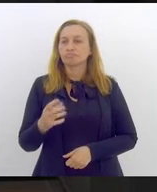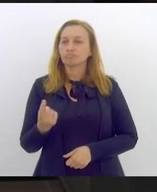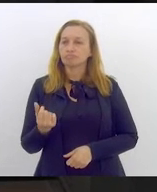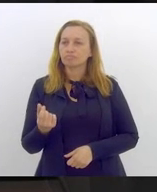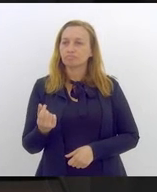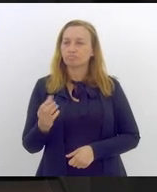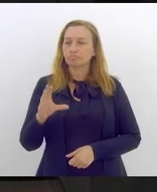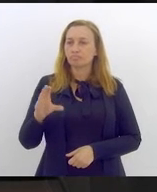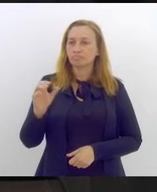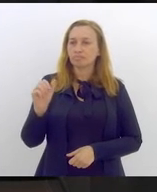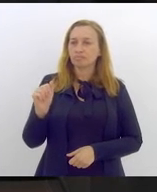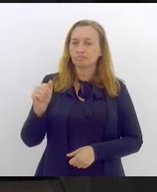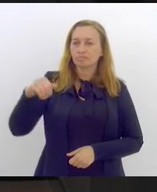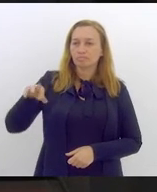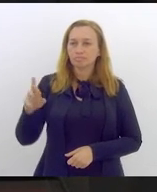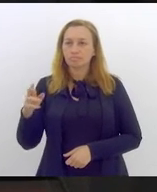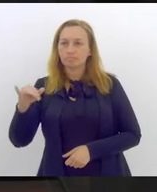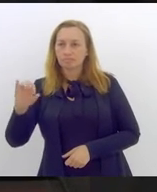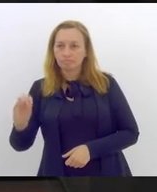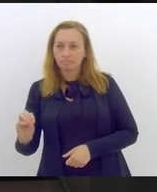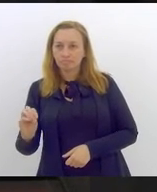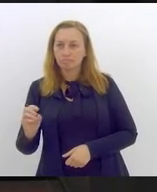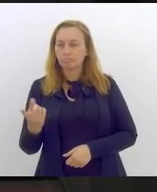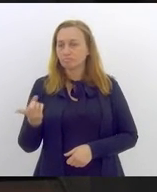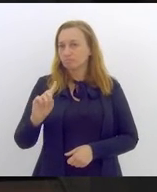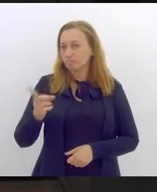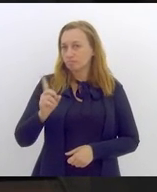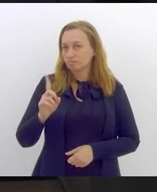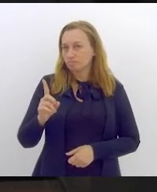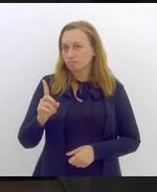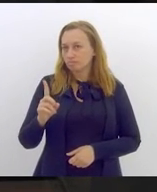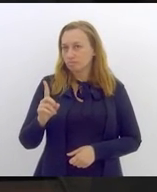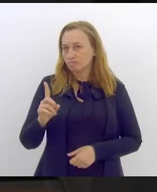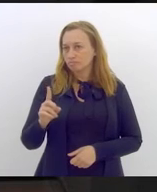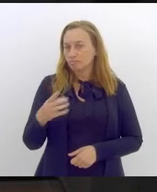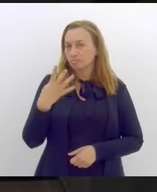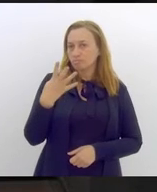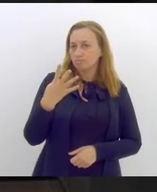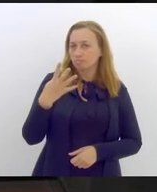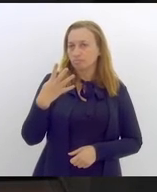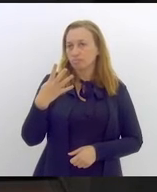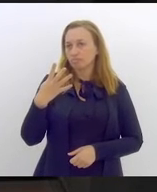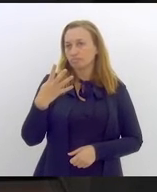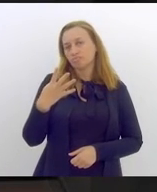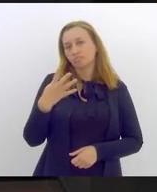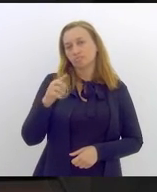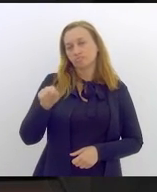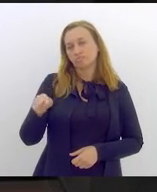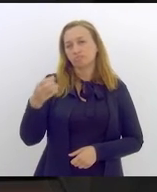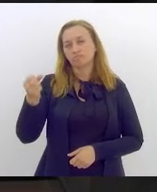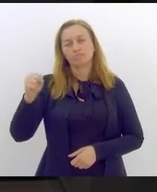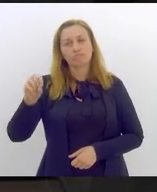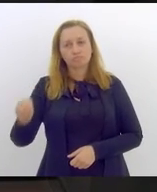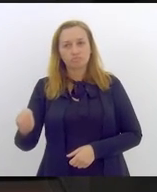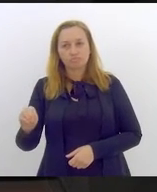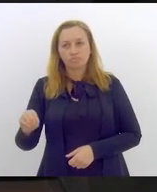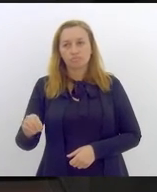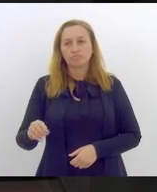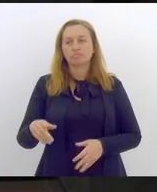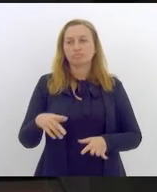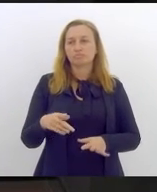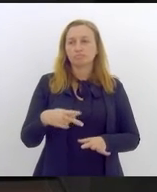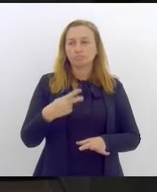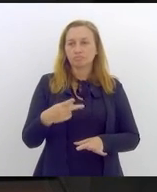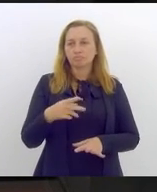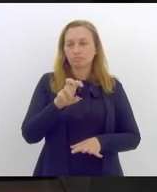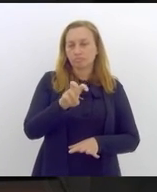o dólar tava cotado na lua por 4,80 em média ele tá dando até os primeiros segundo quadrimestre